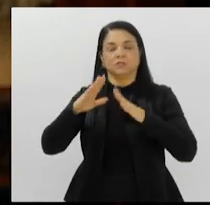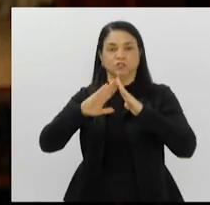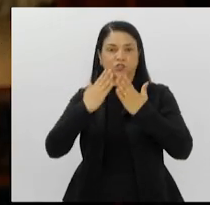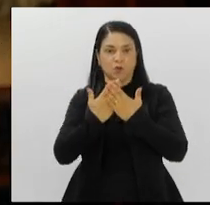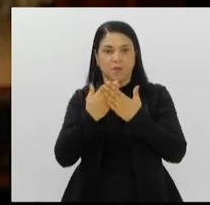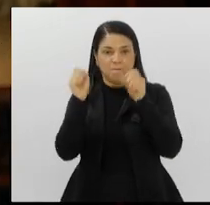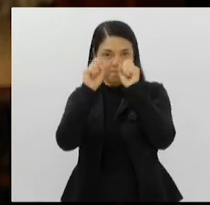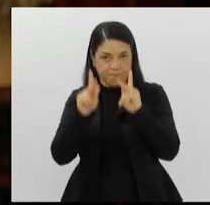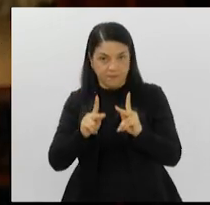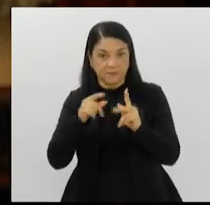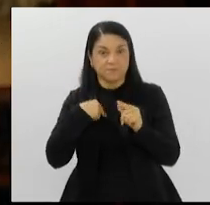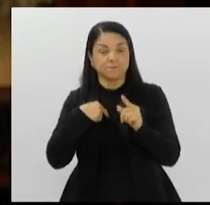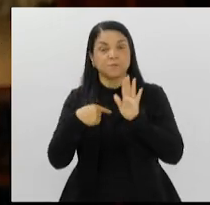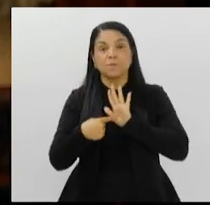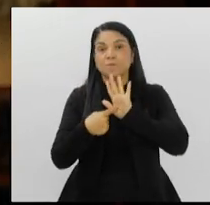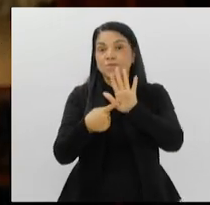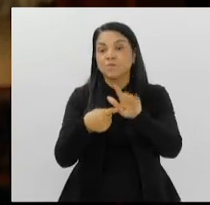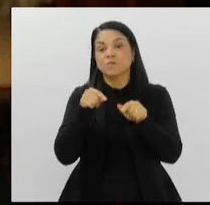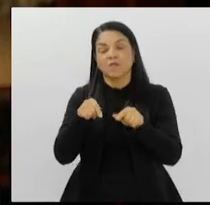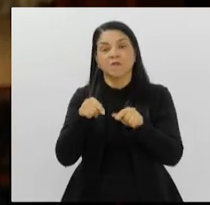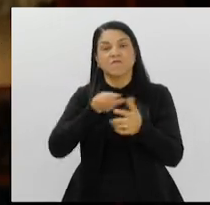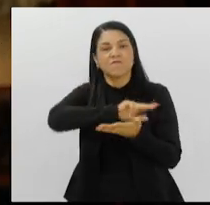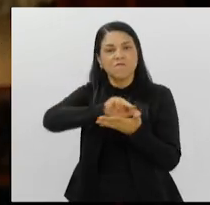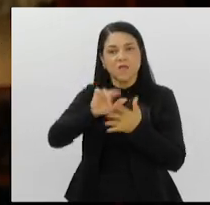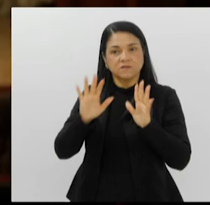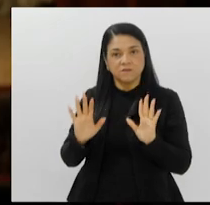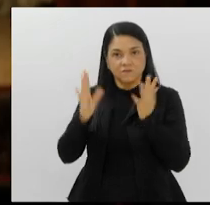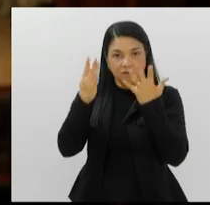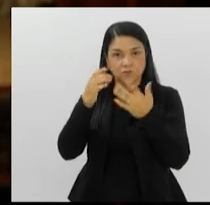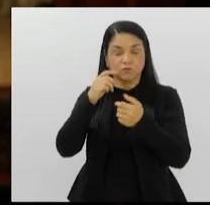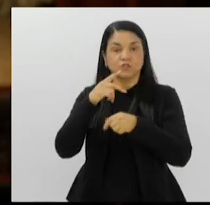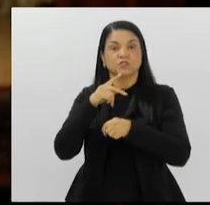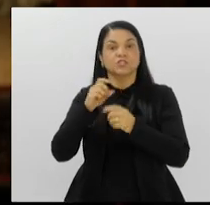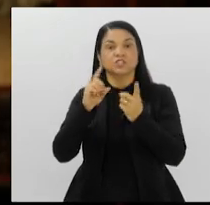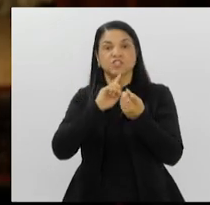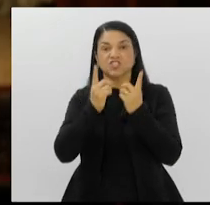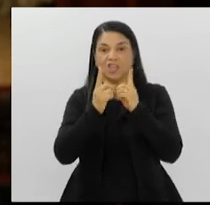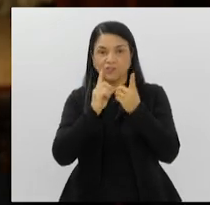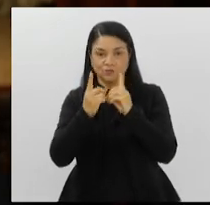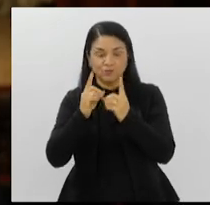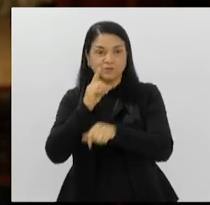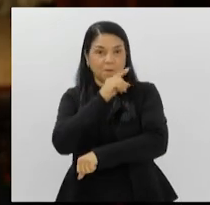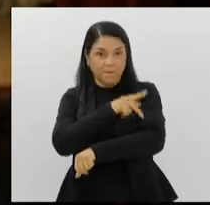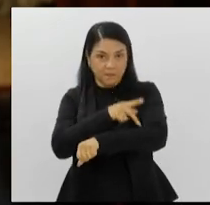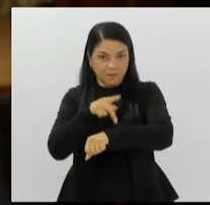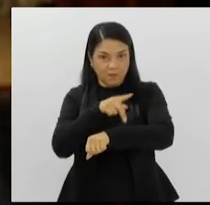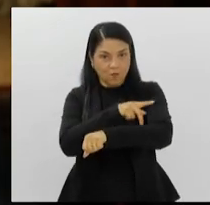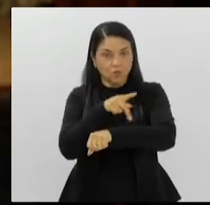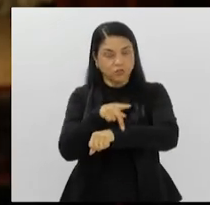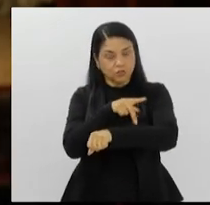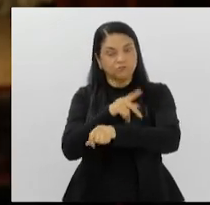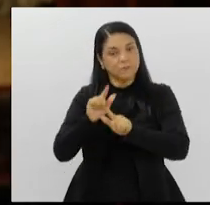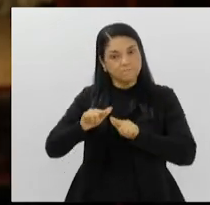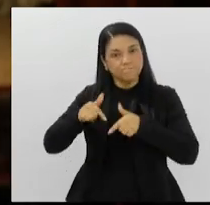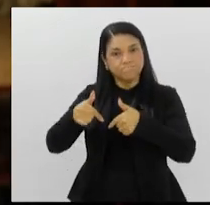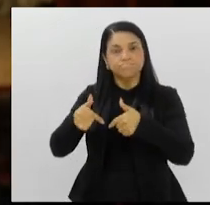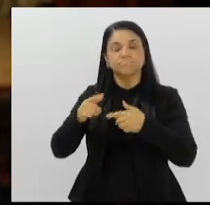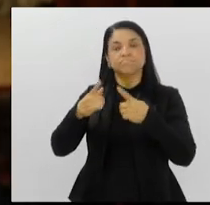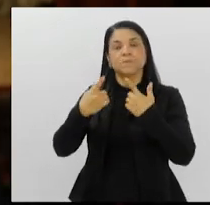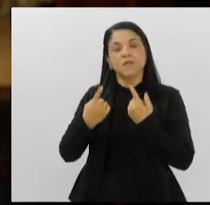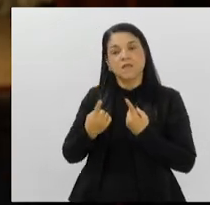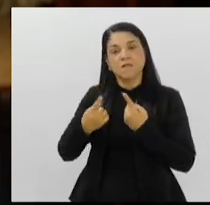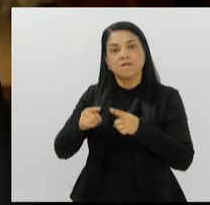quer destacar que vários eventos didáticos e pedagógicos têm acontecido para combater intolerância